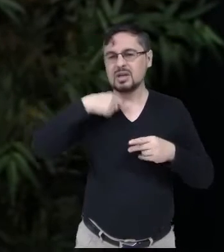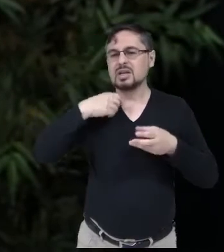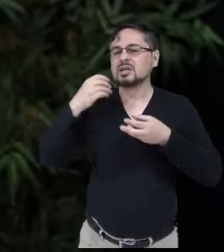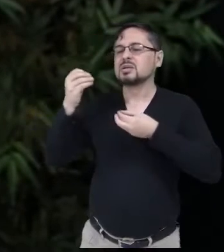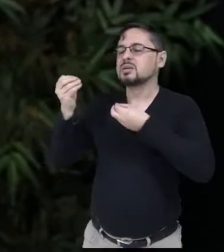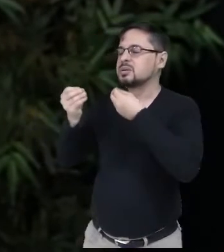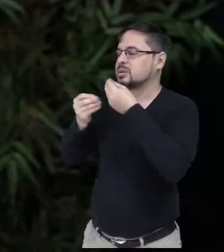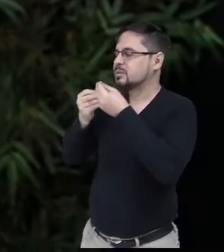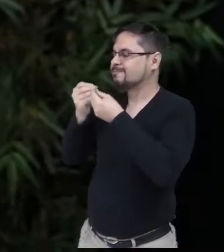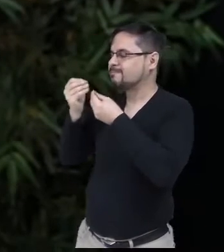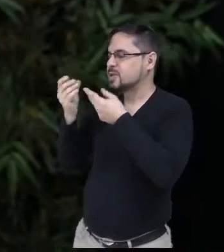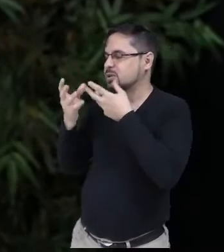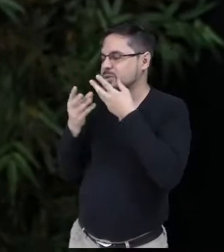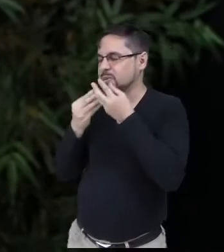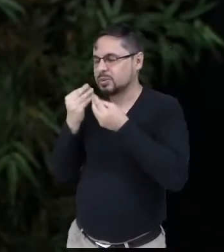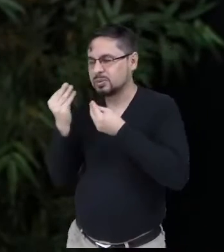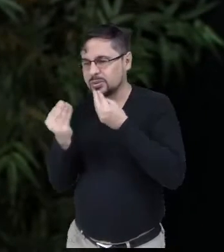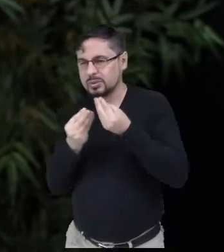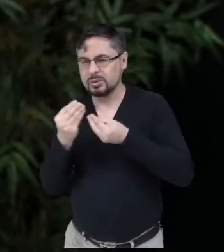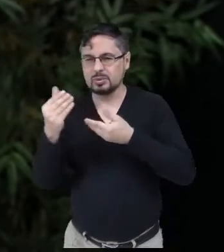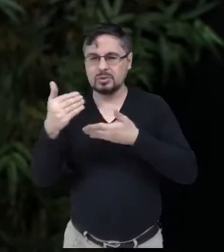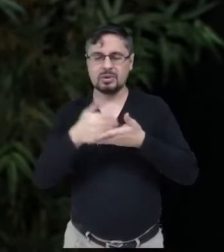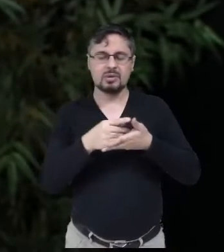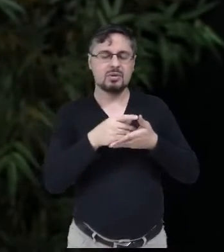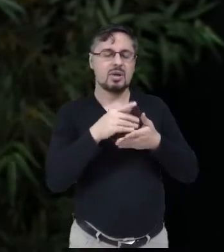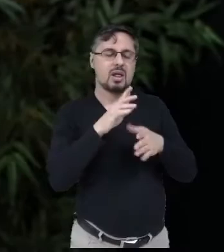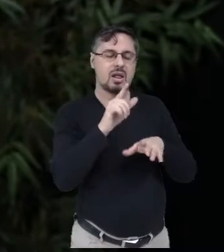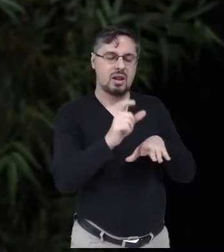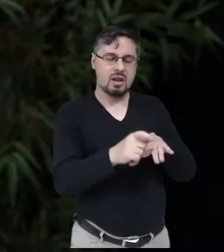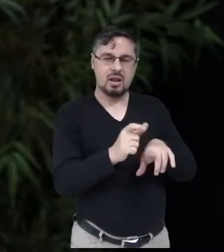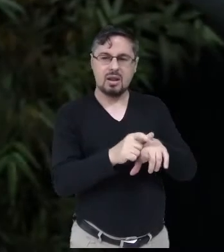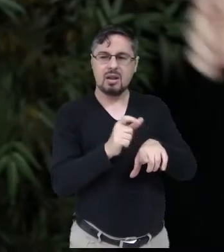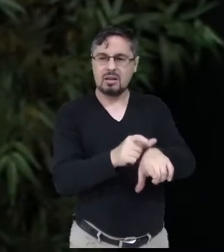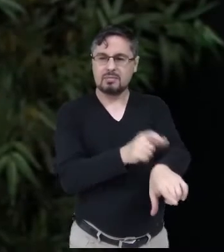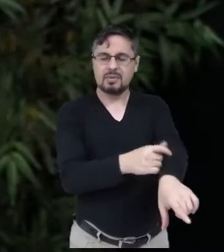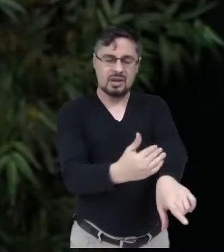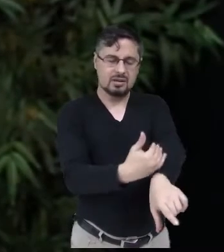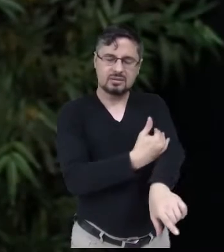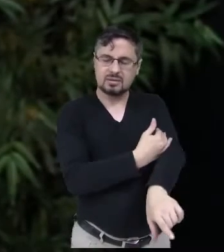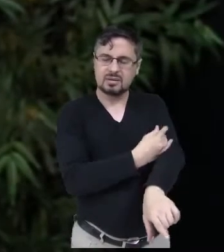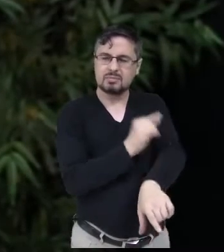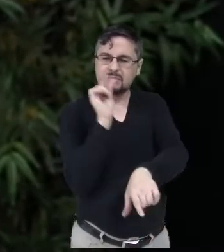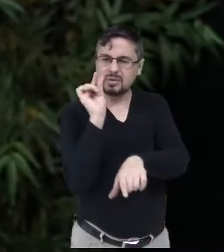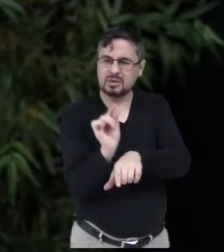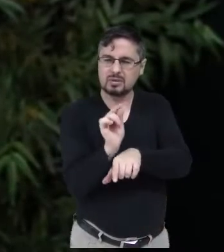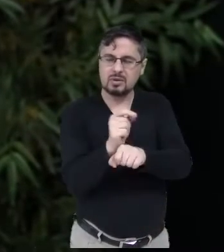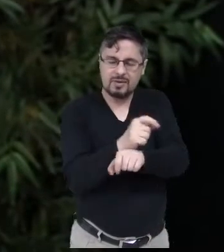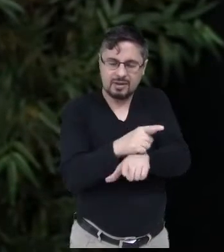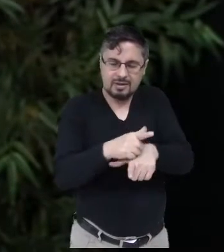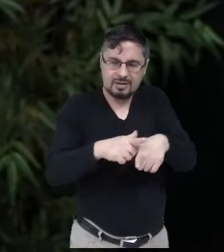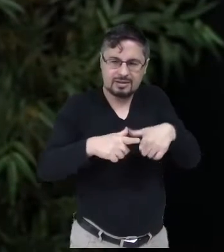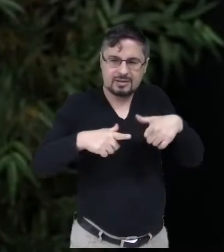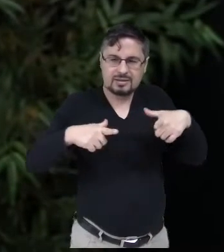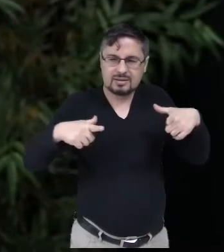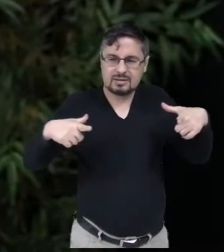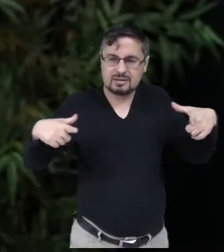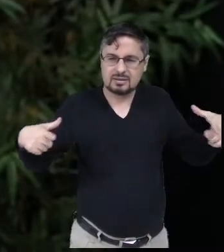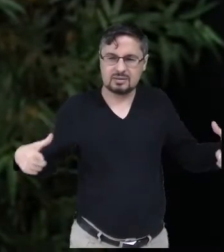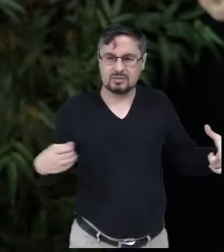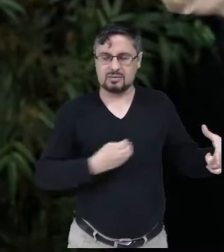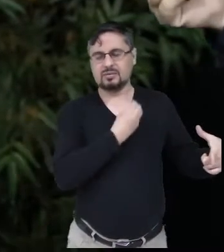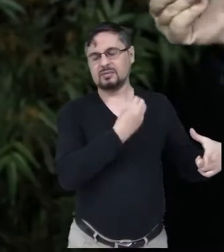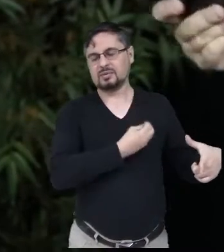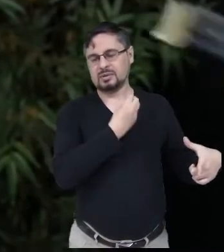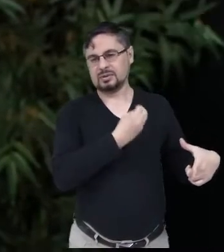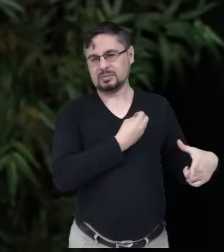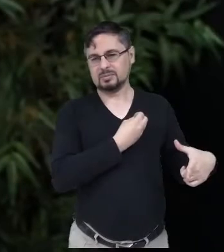dessa maneira. Assim como a lepra começa de maneira muito sutil e depois vai se dilatando na vida daquela pessoa que a contraiu.